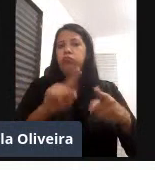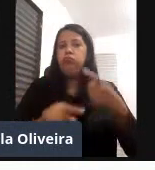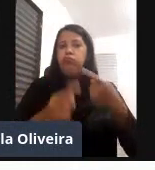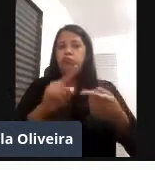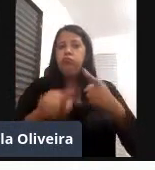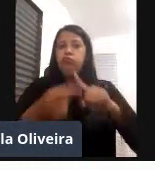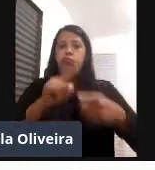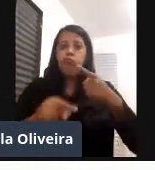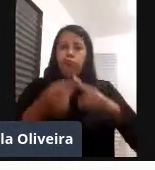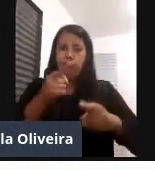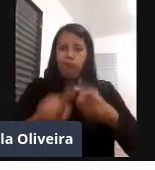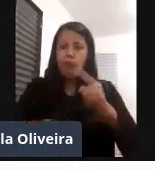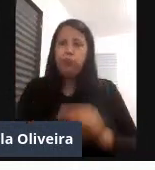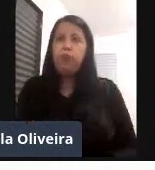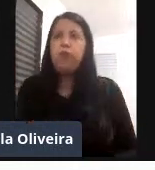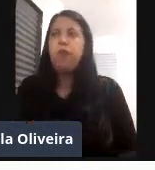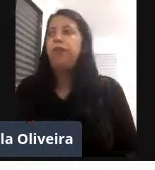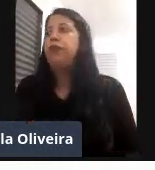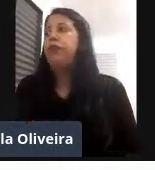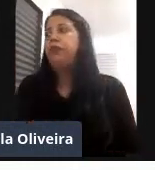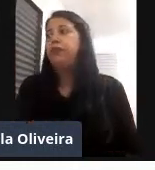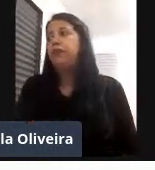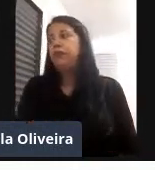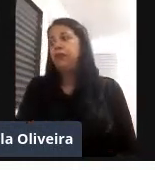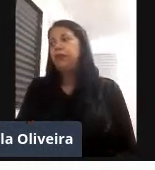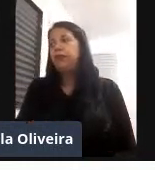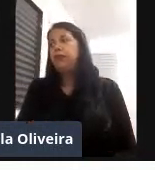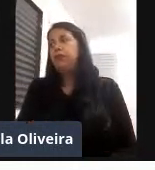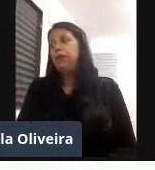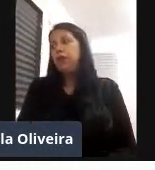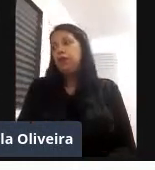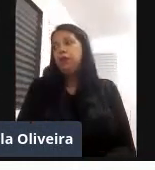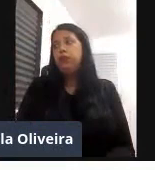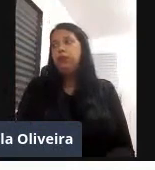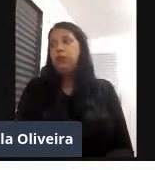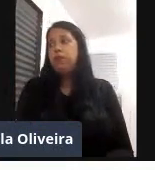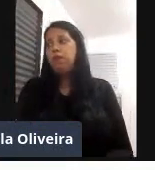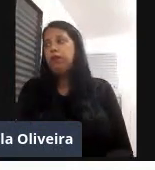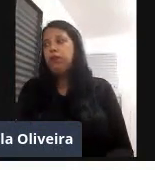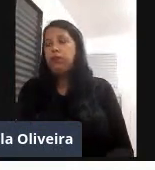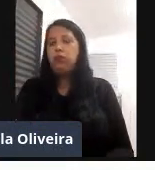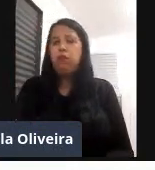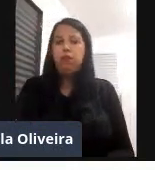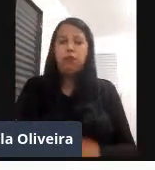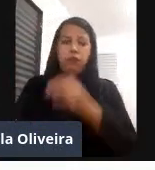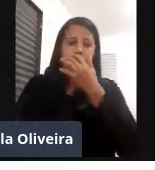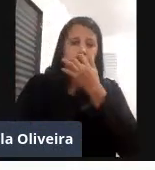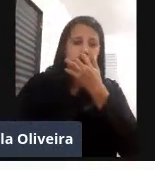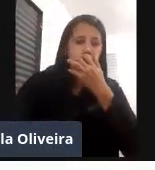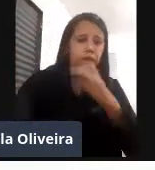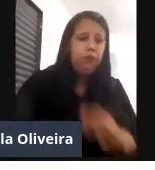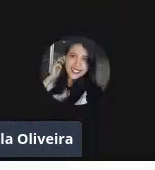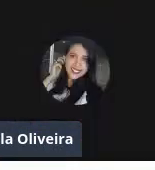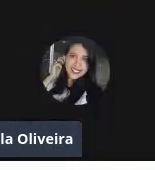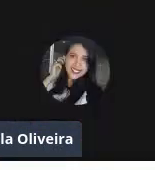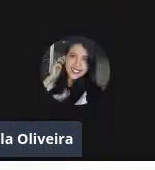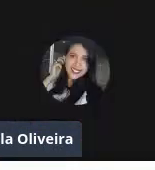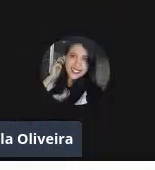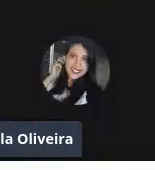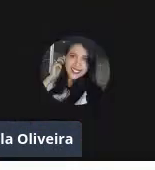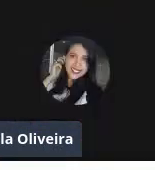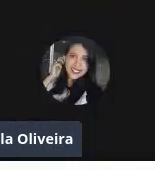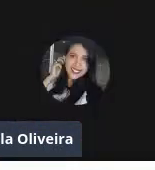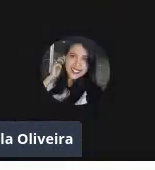Então, agora a gente vai falar das estratégias de busca. Então, eu falei da questão da importância das bases de dados como fonte